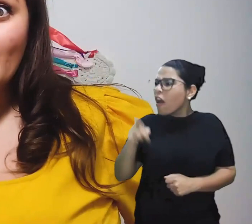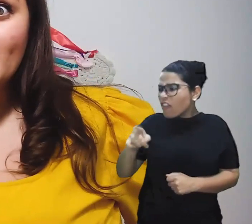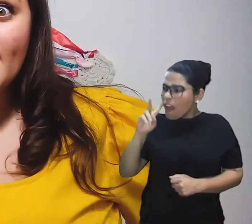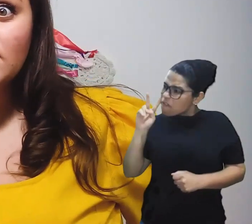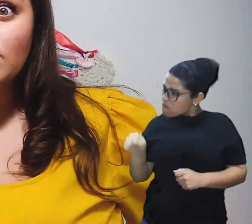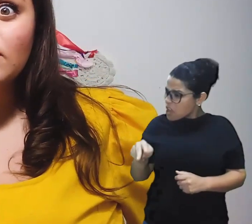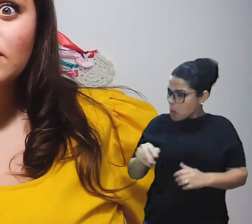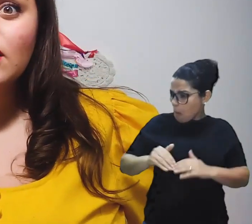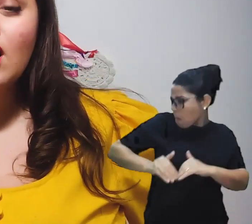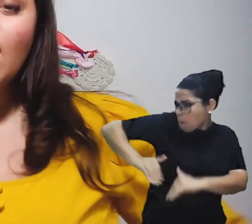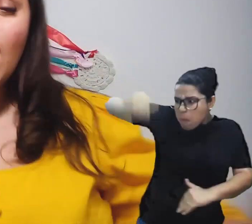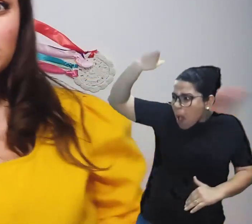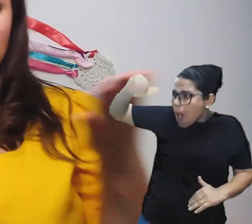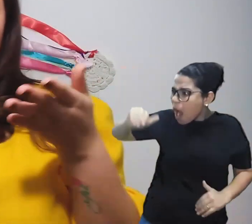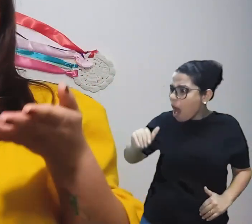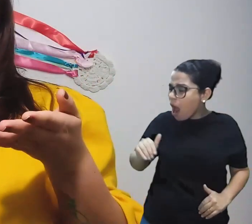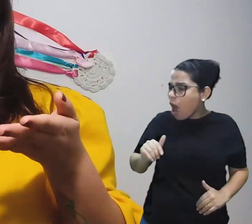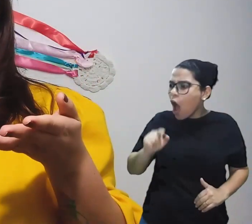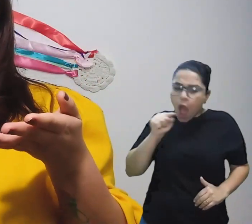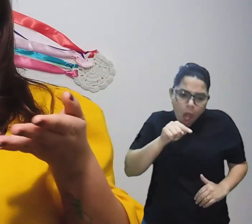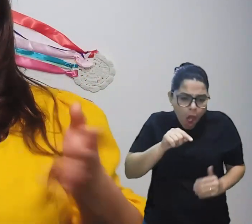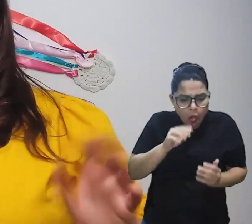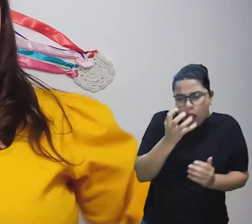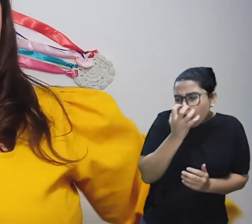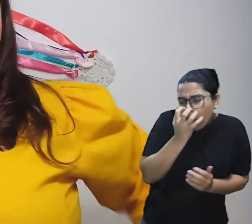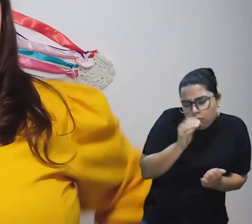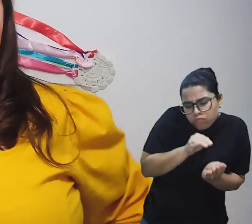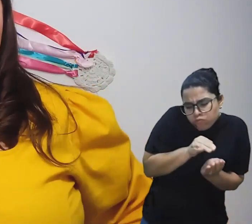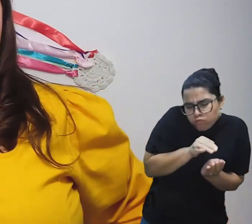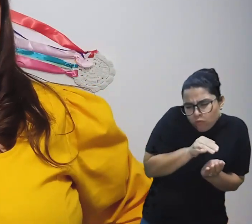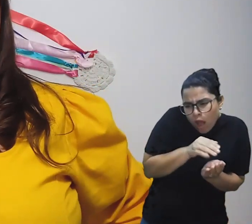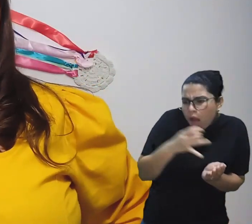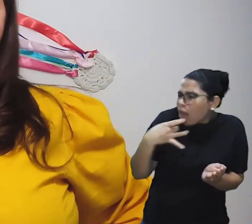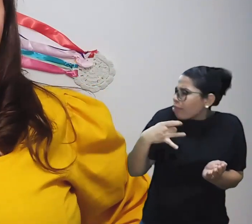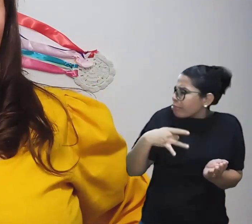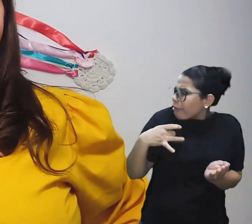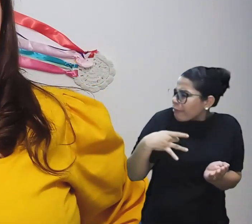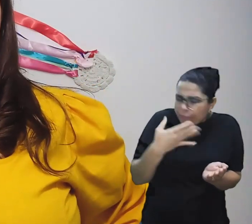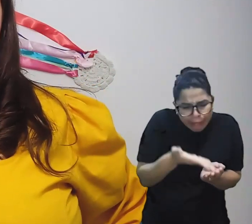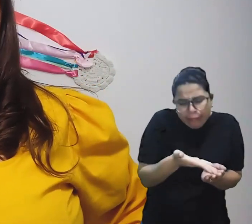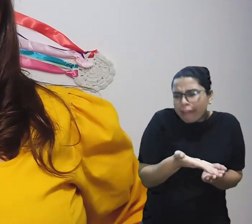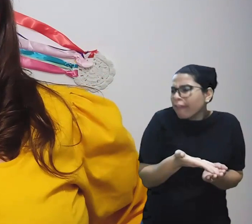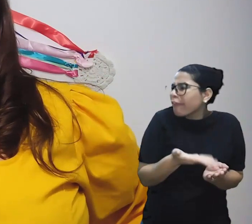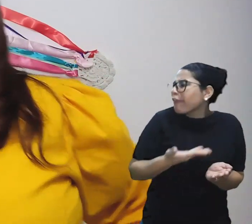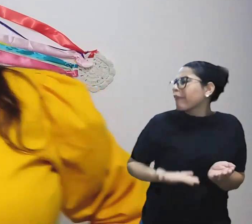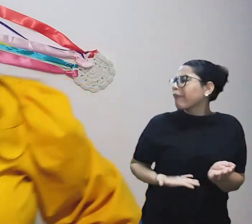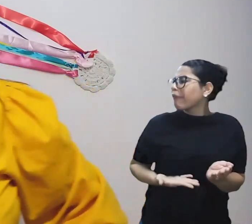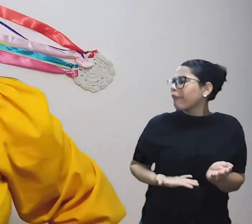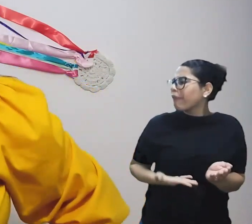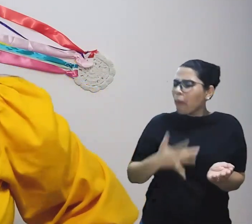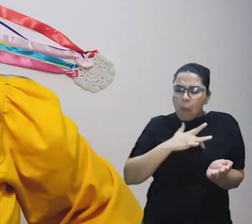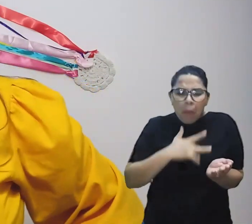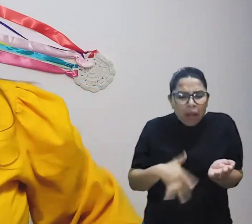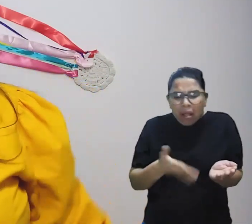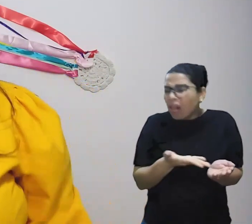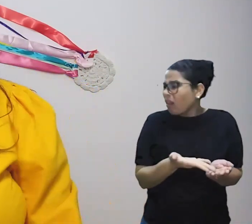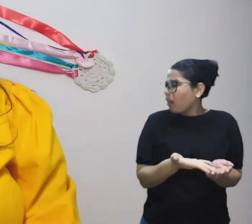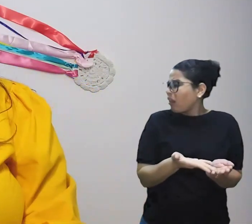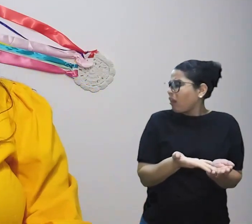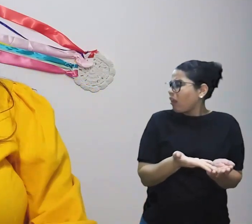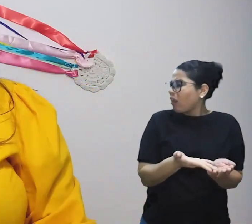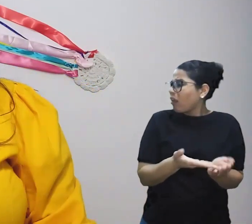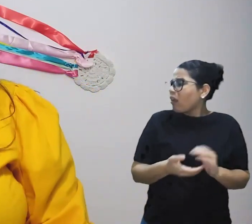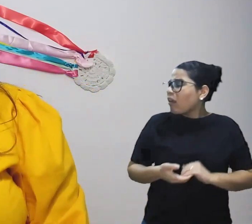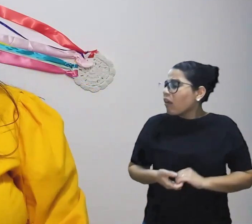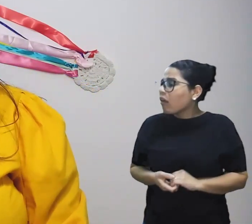seu tamanho? Olha o tamaninho do Totó, coitadinho, seu covarde. Então o leão disse: